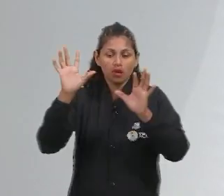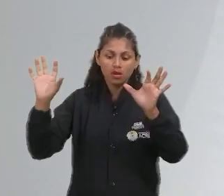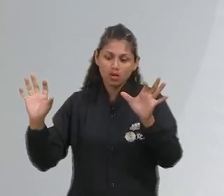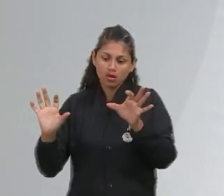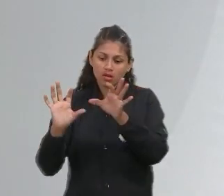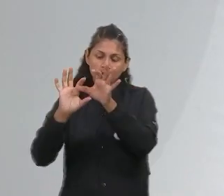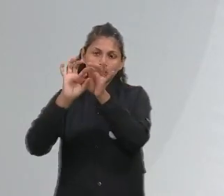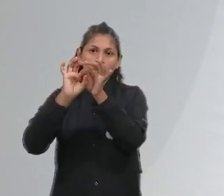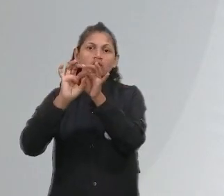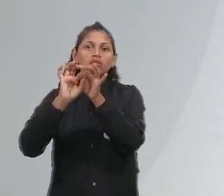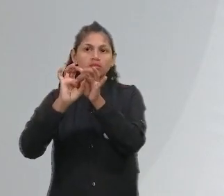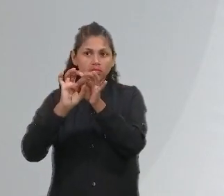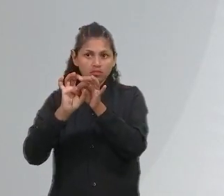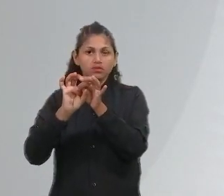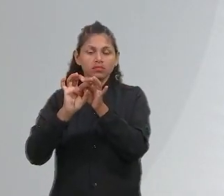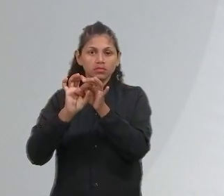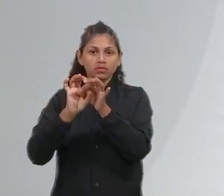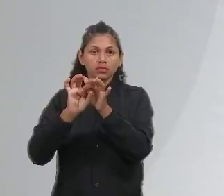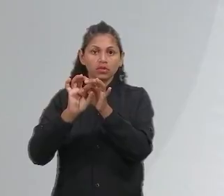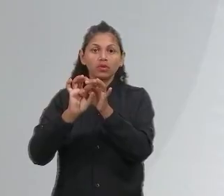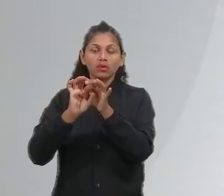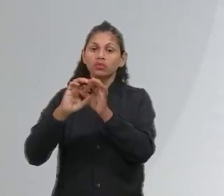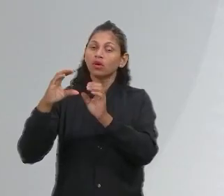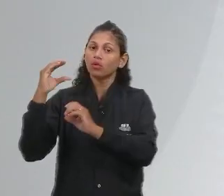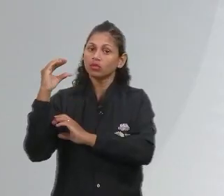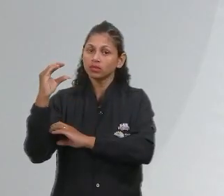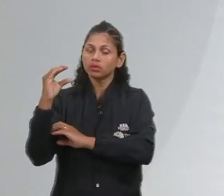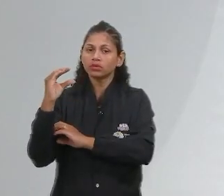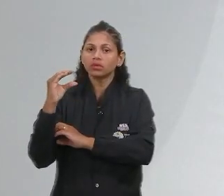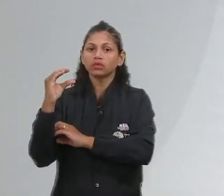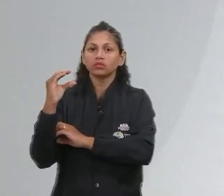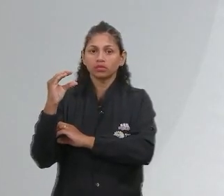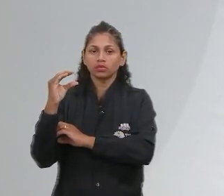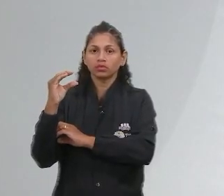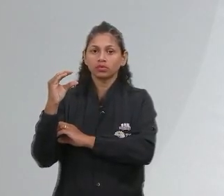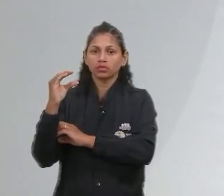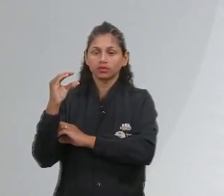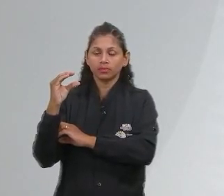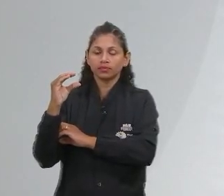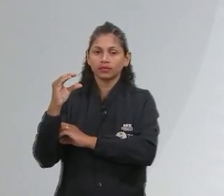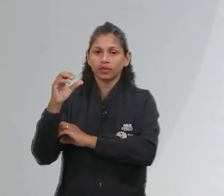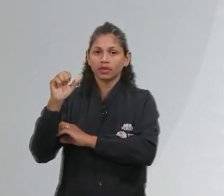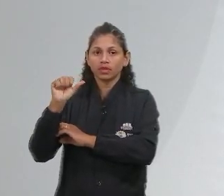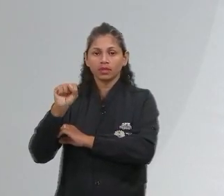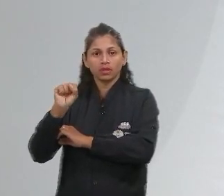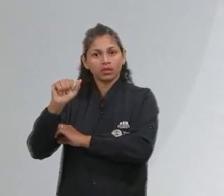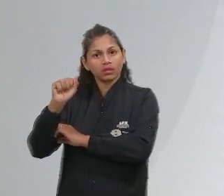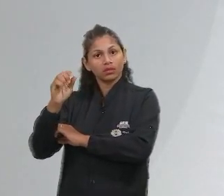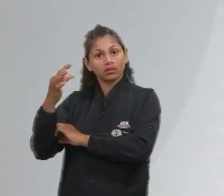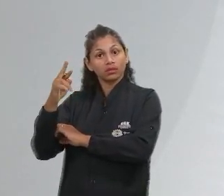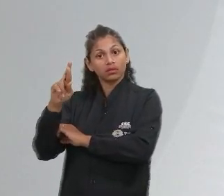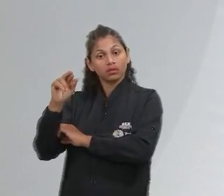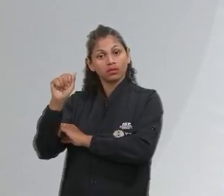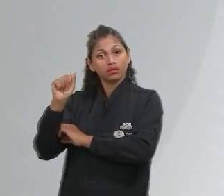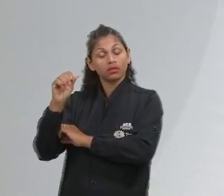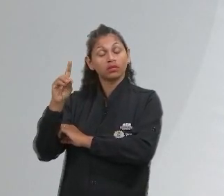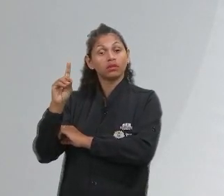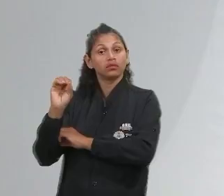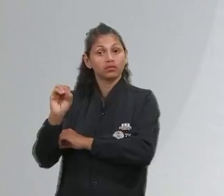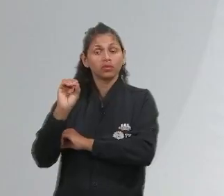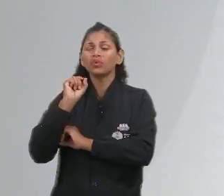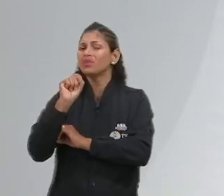carbono saturado. O que é um carbono saturado? A gente precisa se atentar muito bem, tá? Porque se o carbono ele não